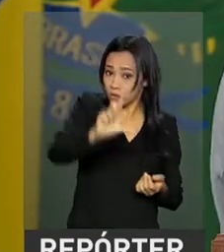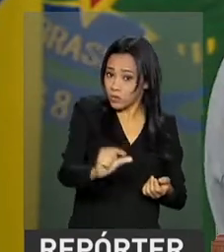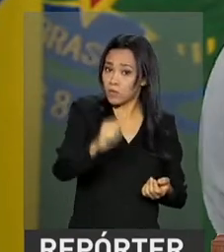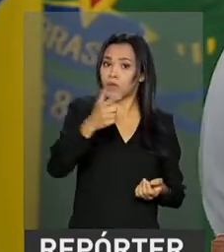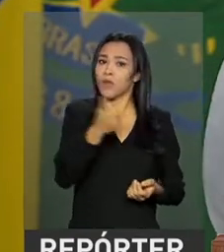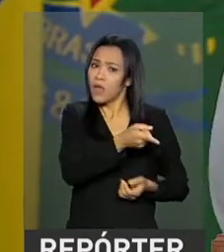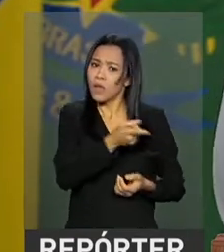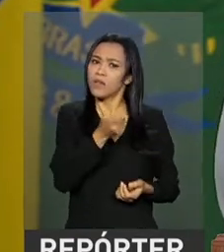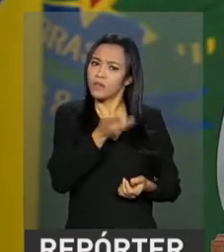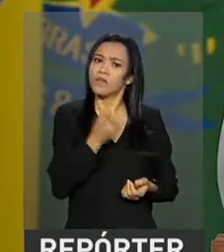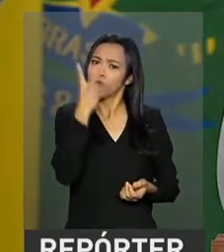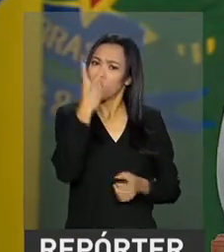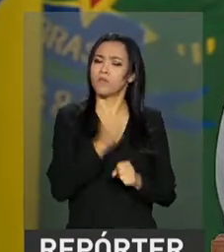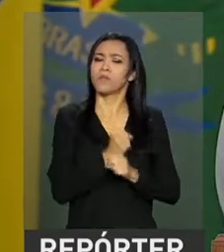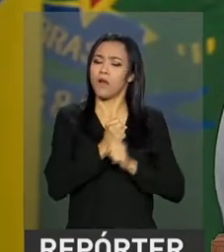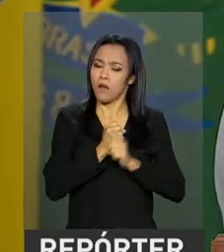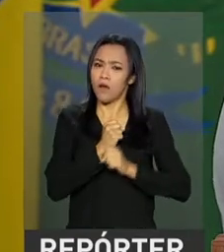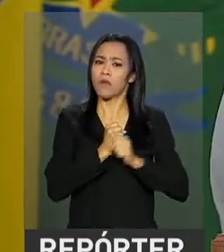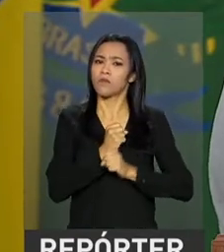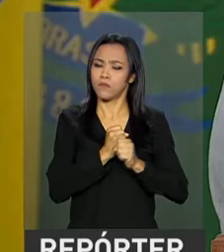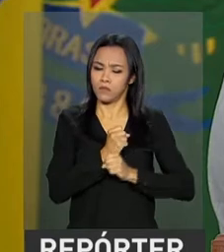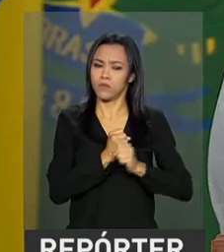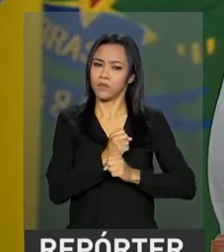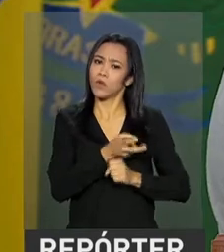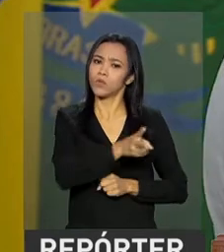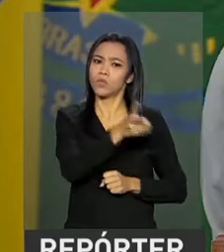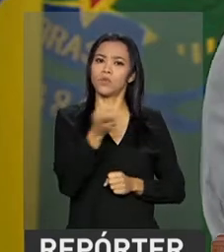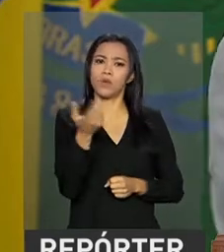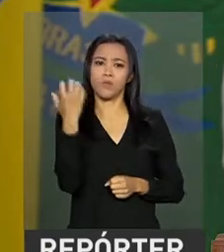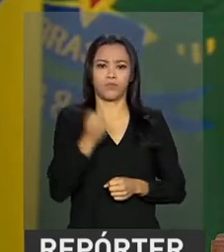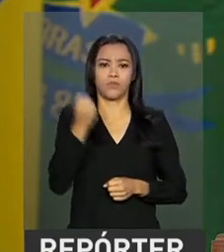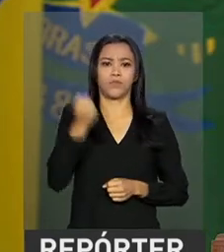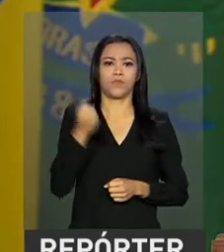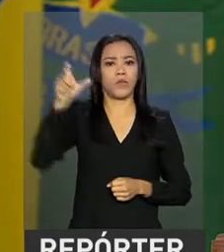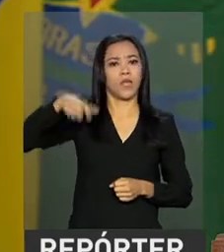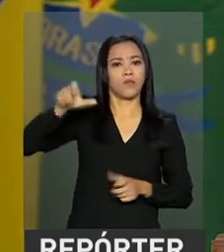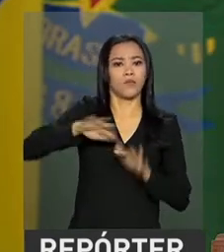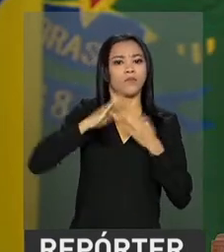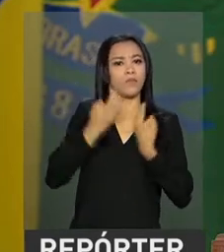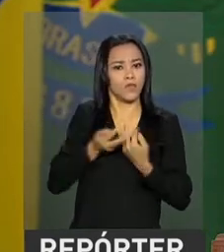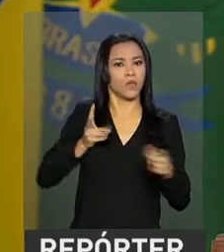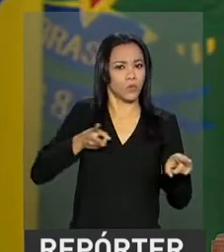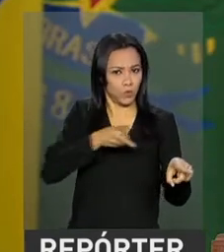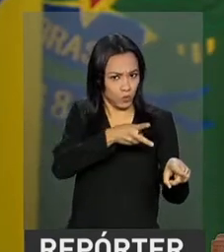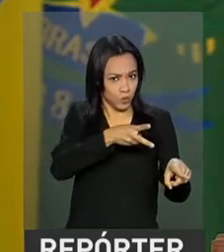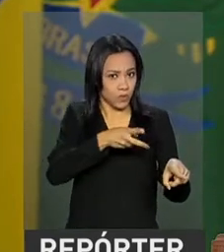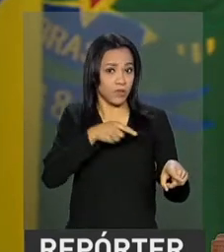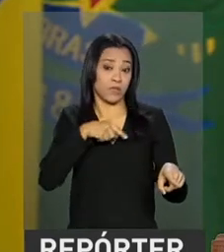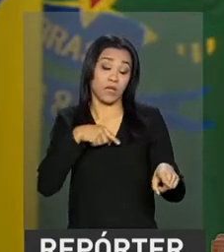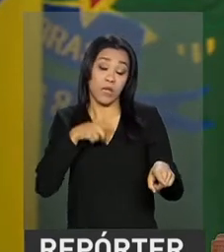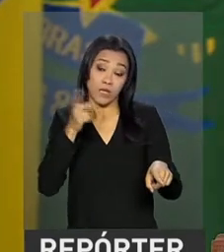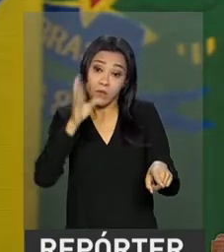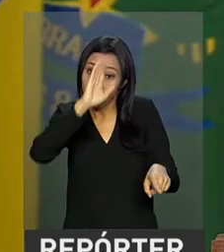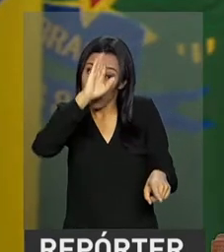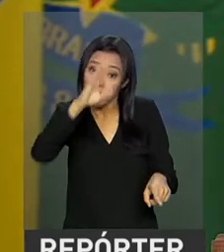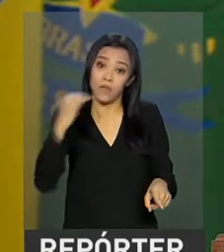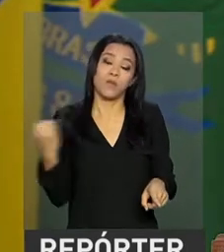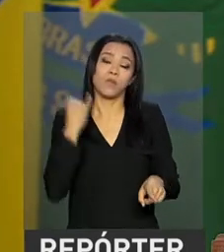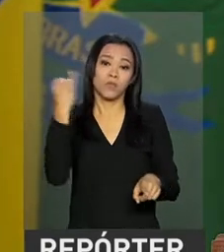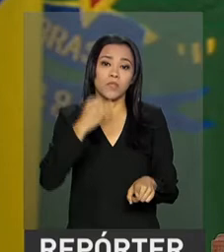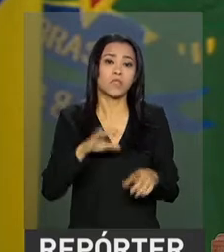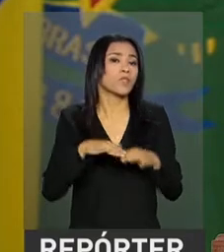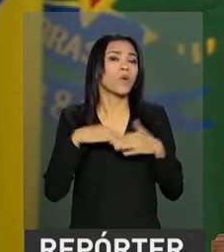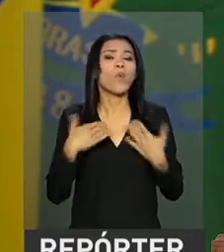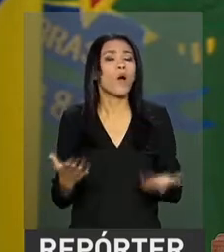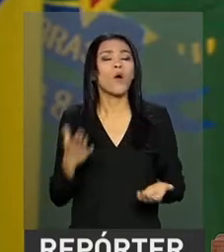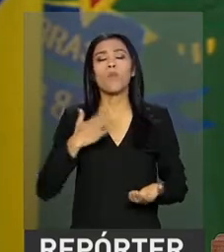ter ainda por dois anos período de dois anos e ainda perceber o bolsa família eo bolsa família é fundamental mas qual é